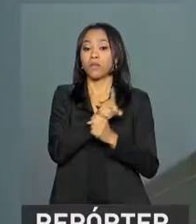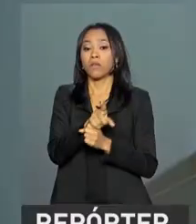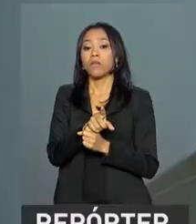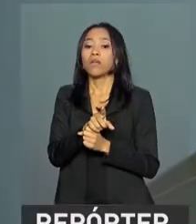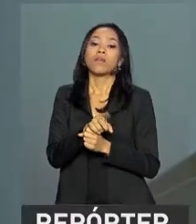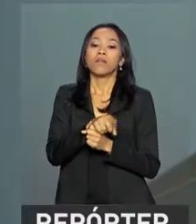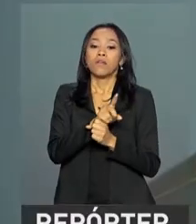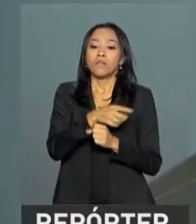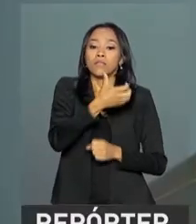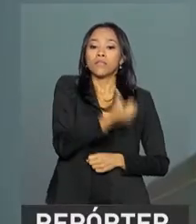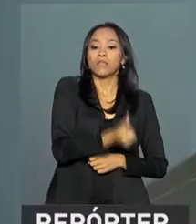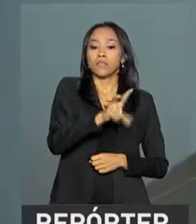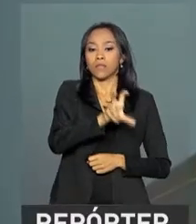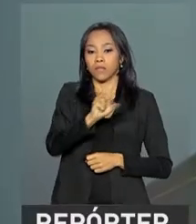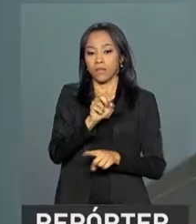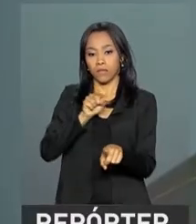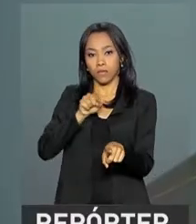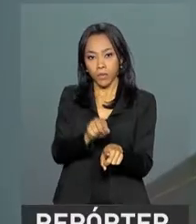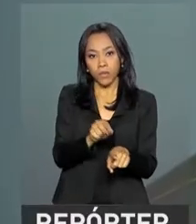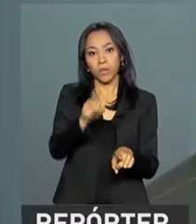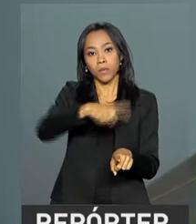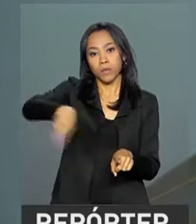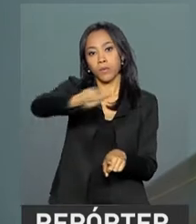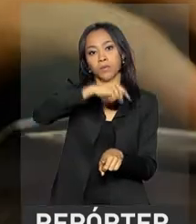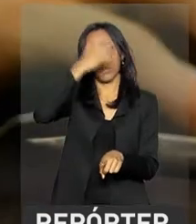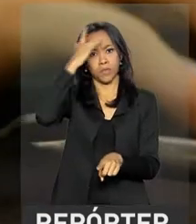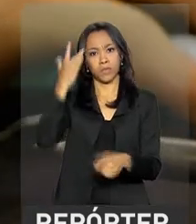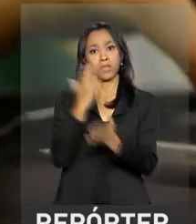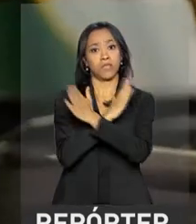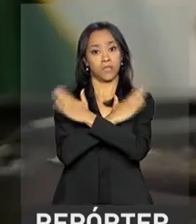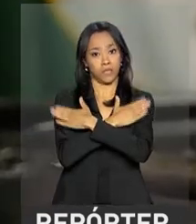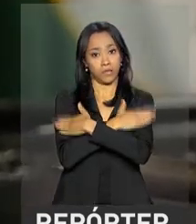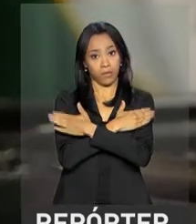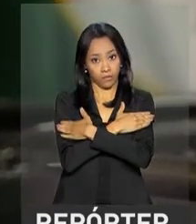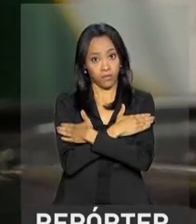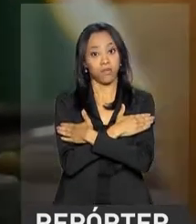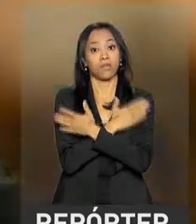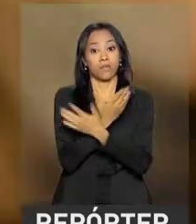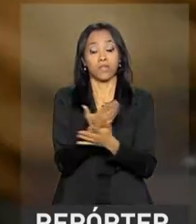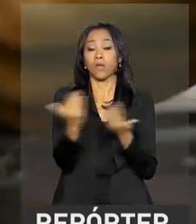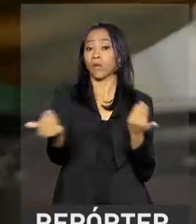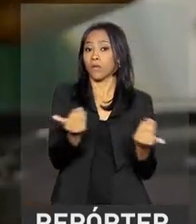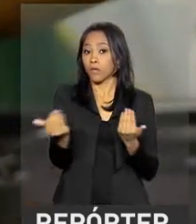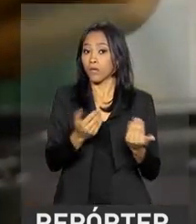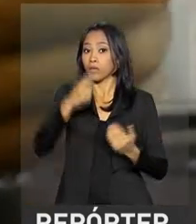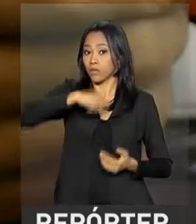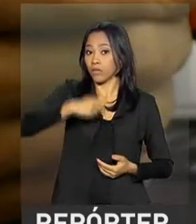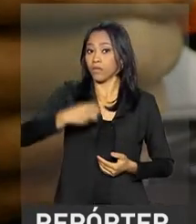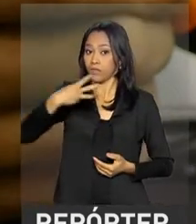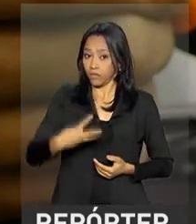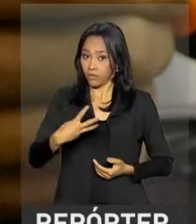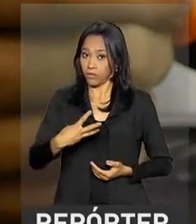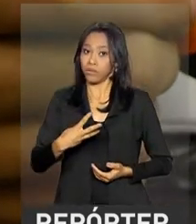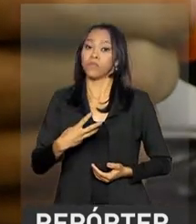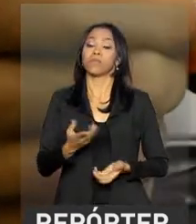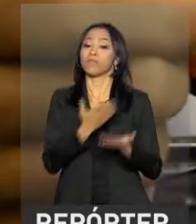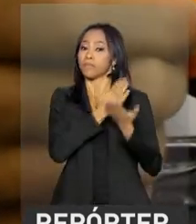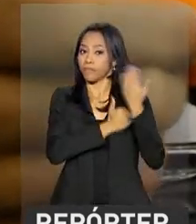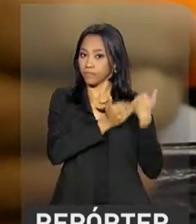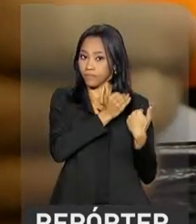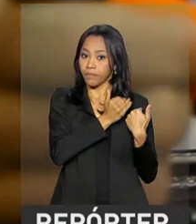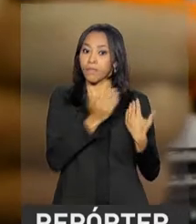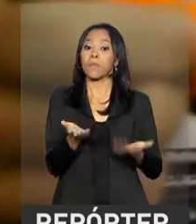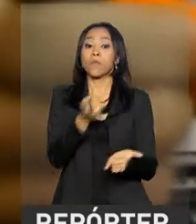650 mil pessoas desocupadas a menos em relação ao trimestre anterior no mesmo período